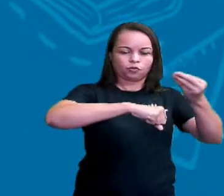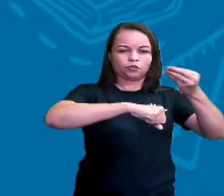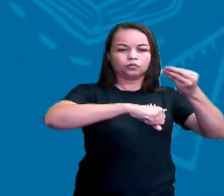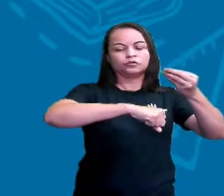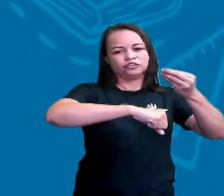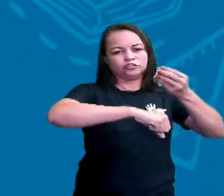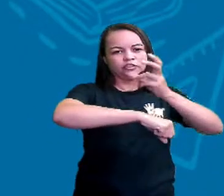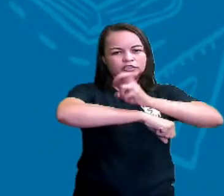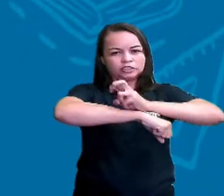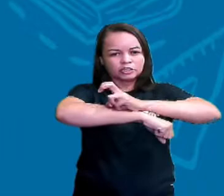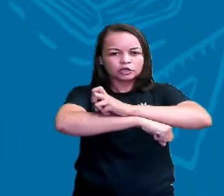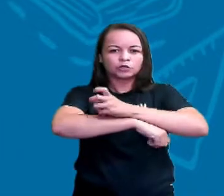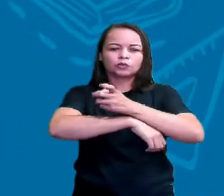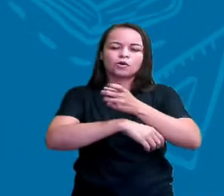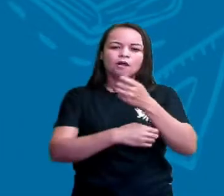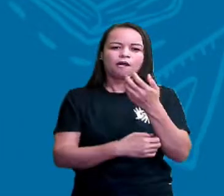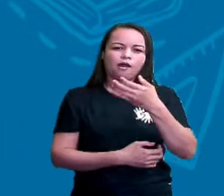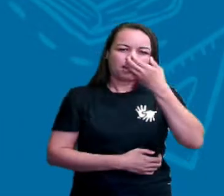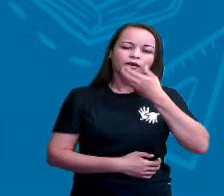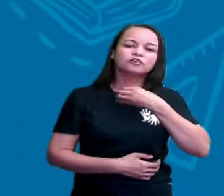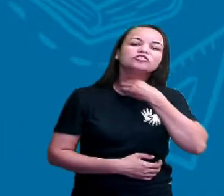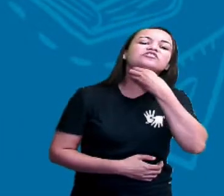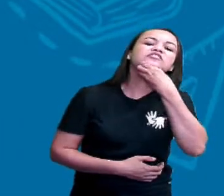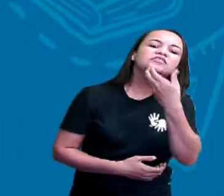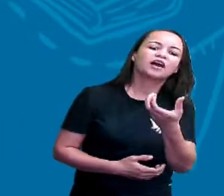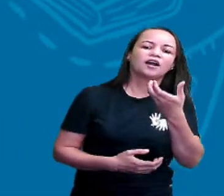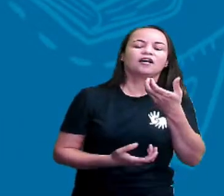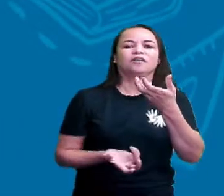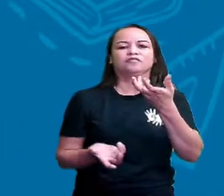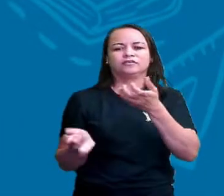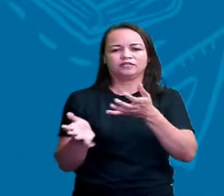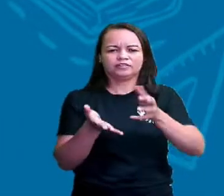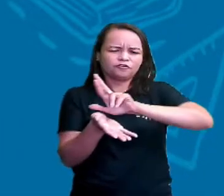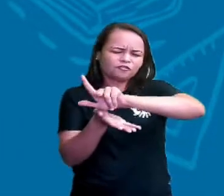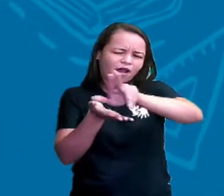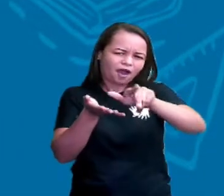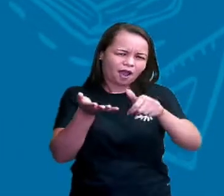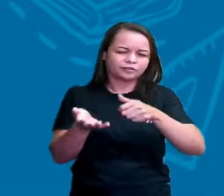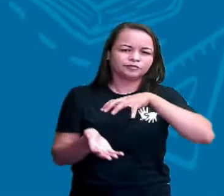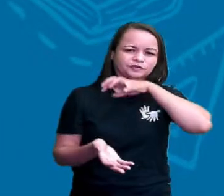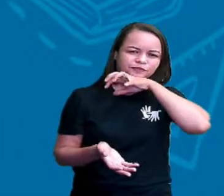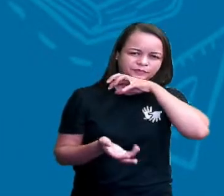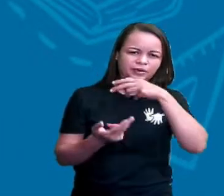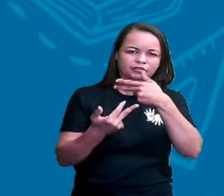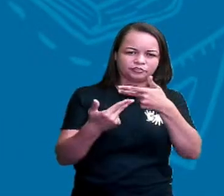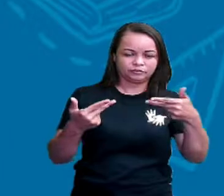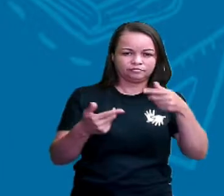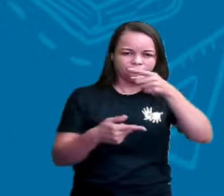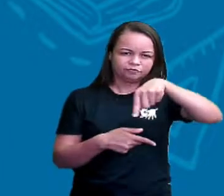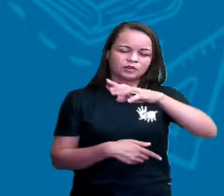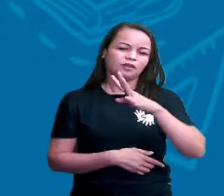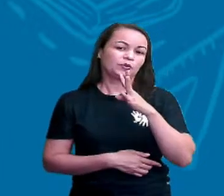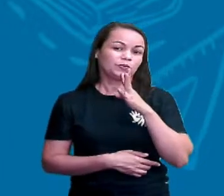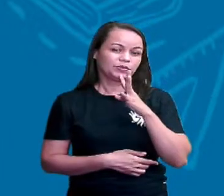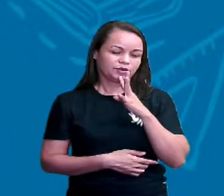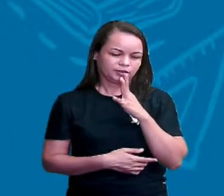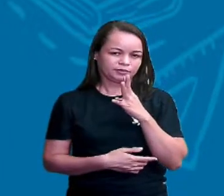aí nas imagens, né? São animais que eu tenho certeza que vocês já viram, que vocês conhecem, né? E como a